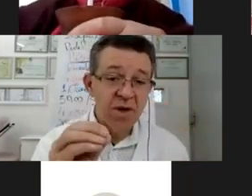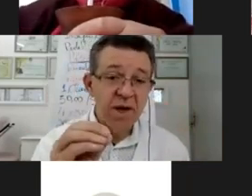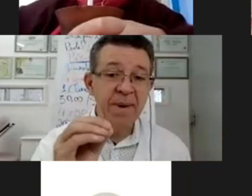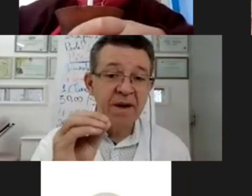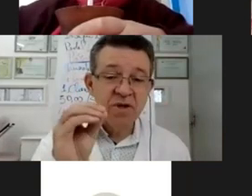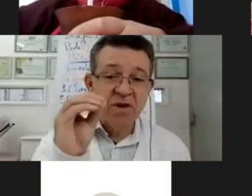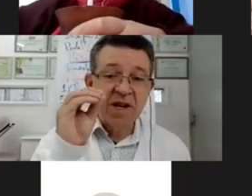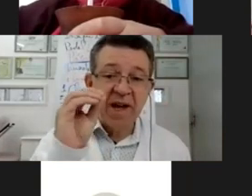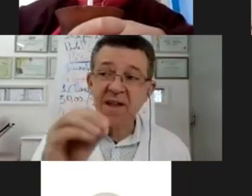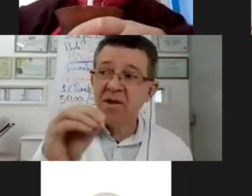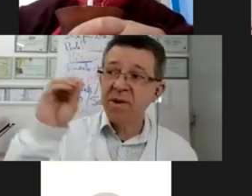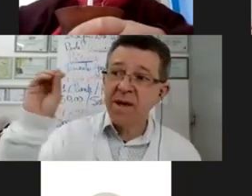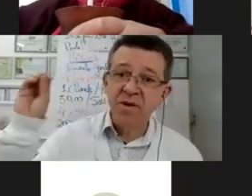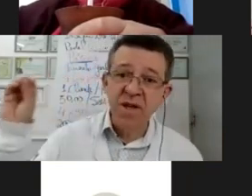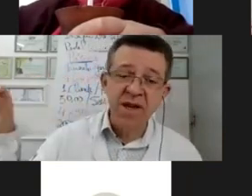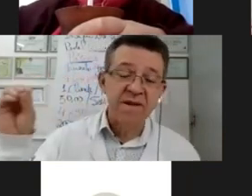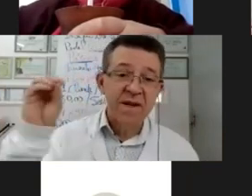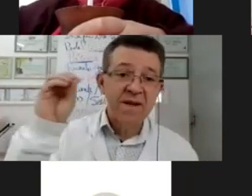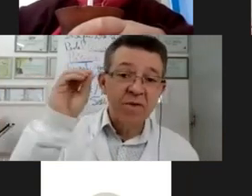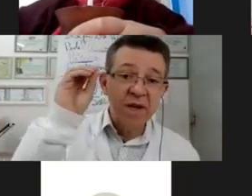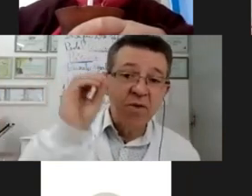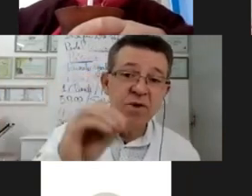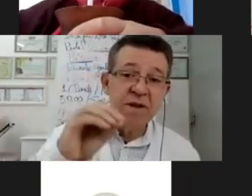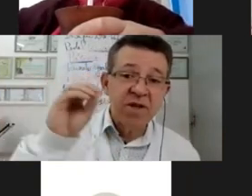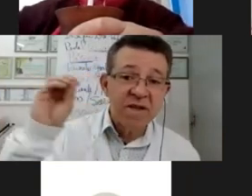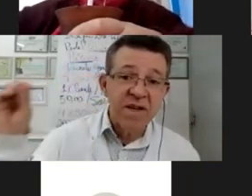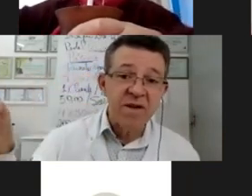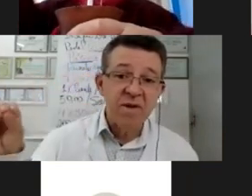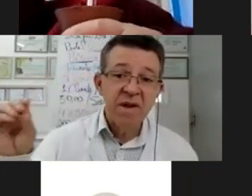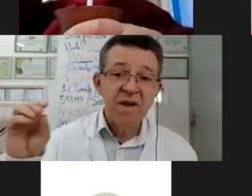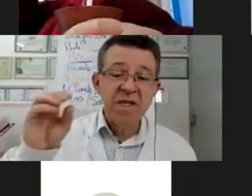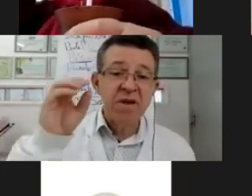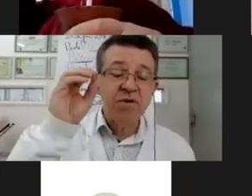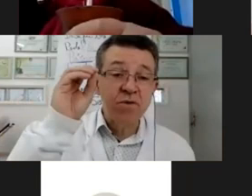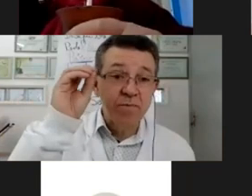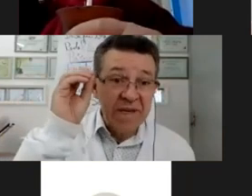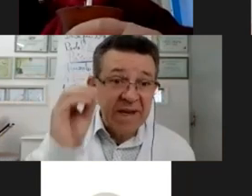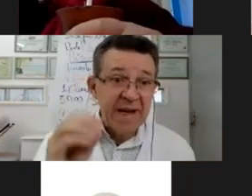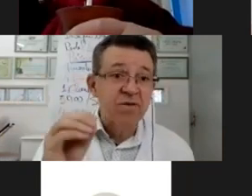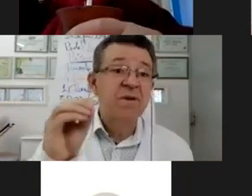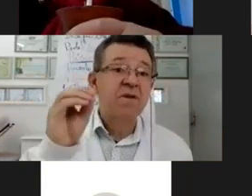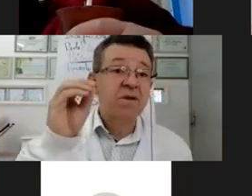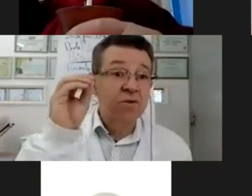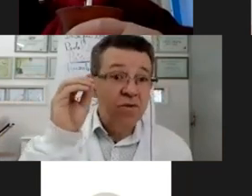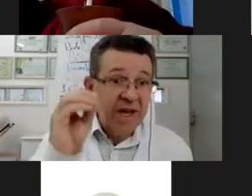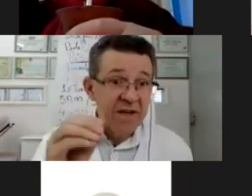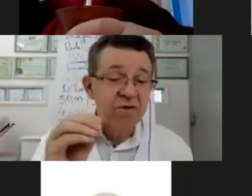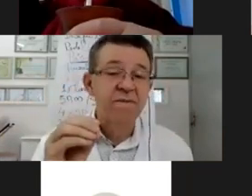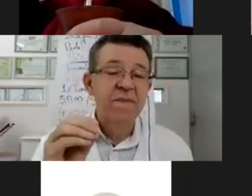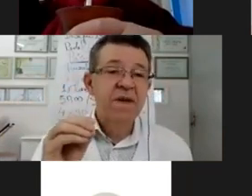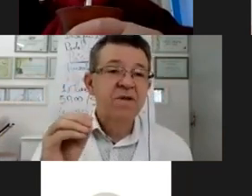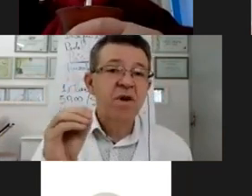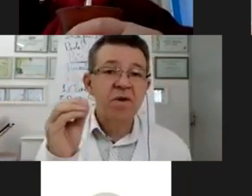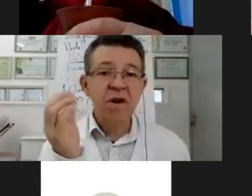assunto para o seu cliente no primeiro dia, nem no segundo, nem no terceiro. Esse é um assunto pesado, é um assunto